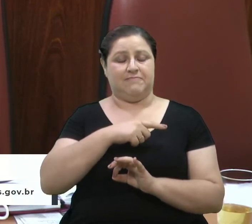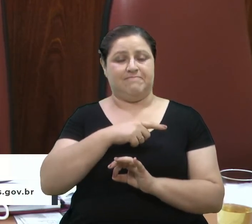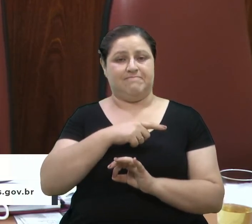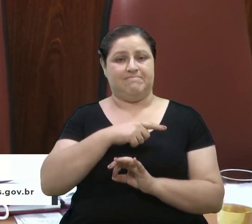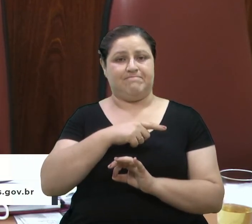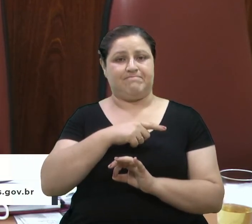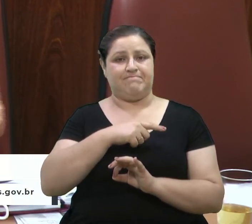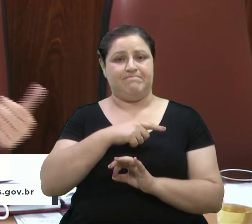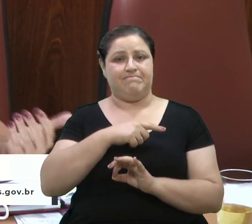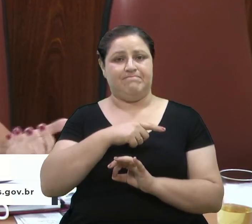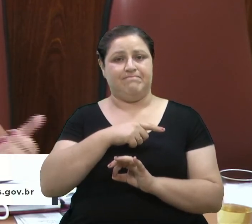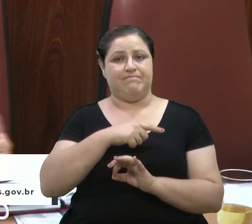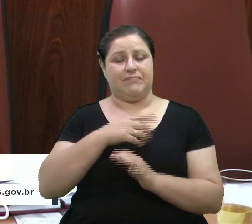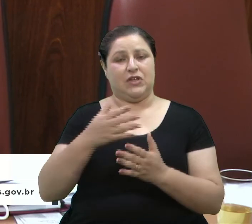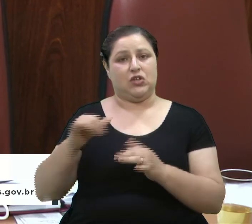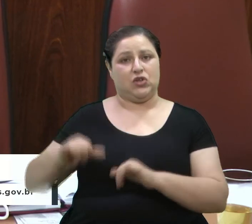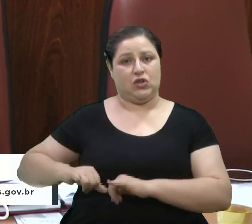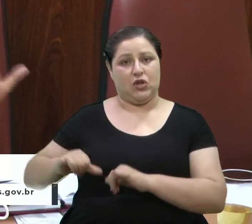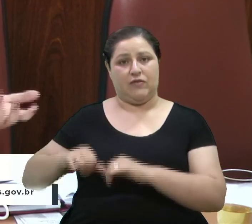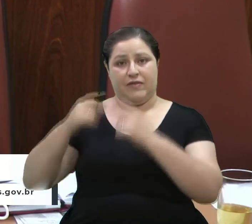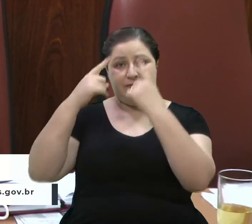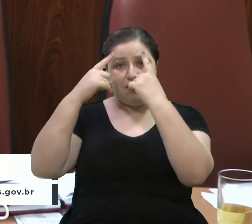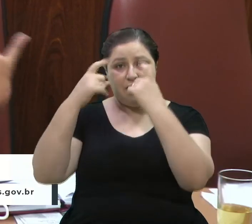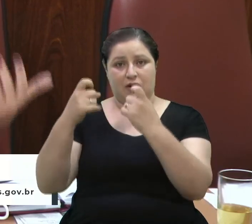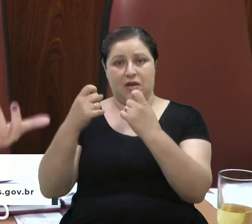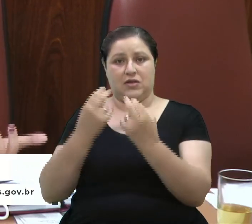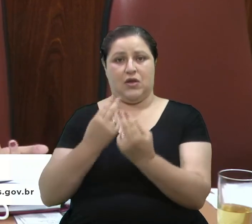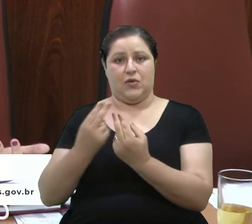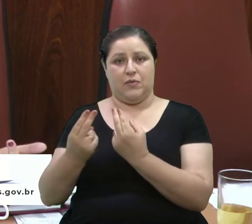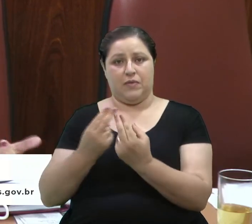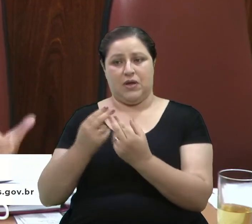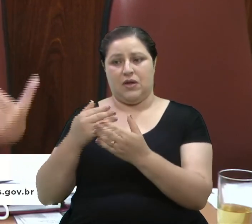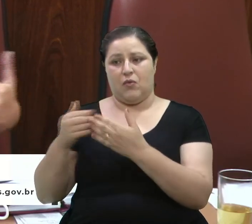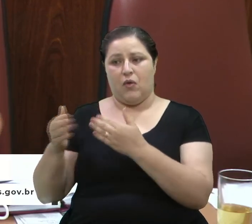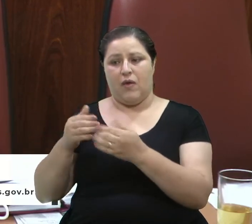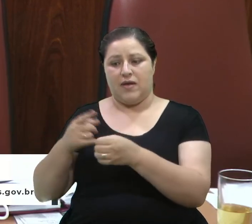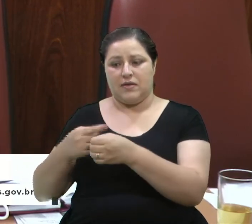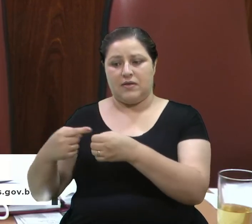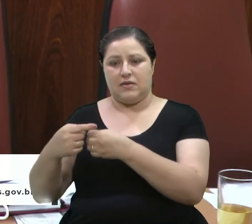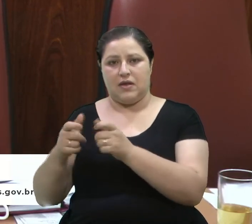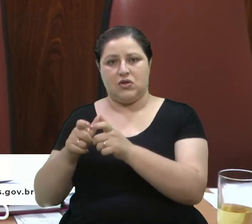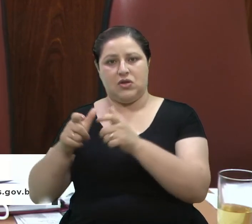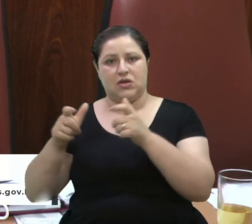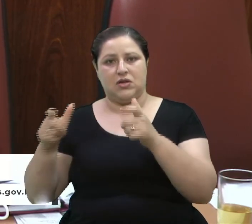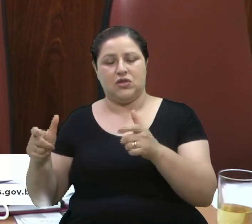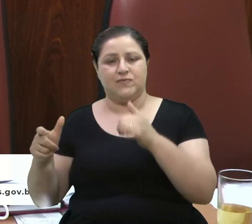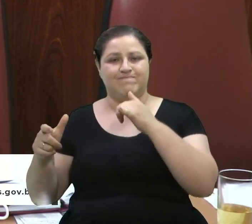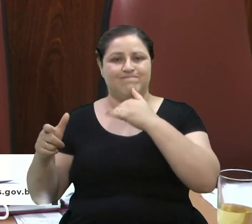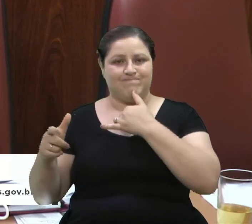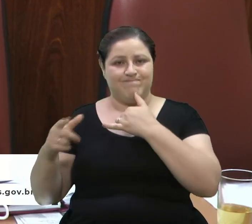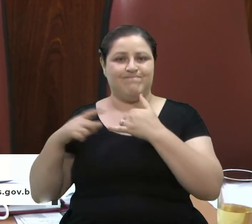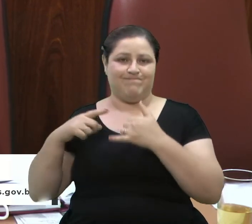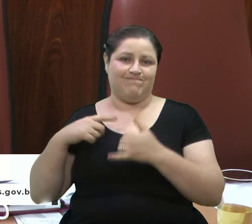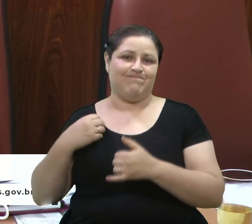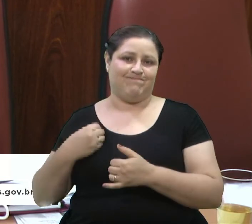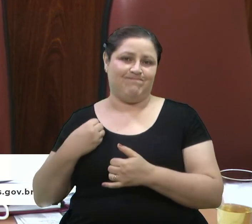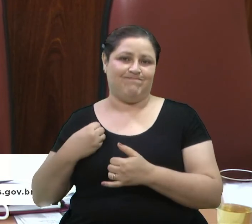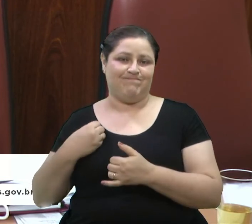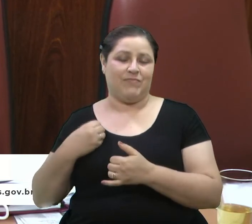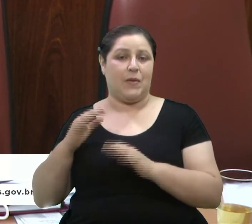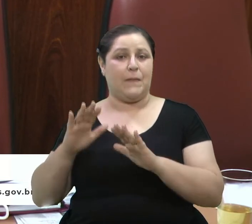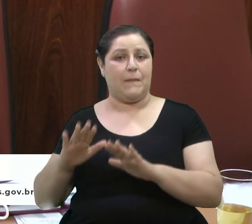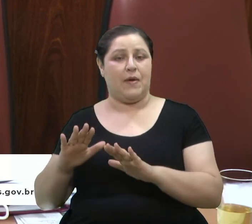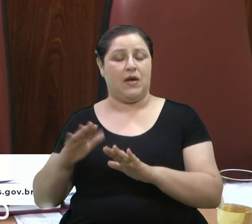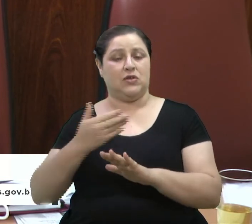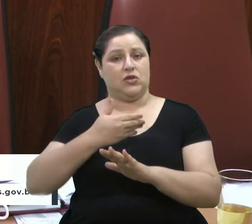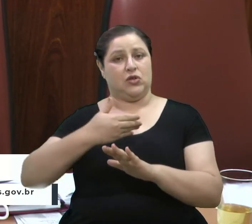de violência urbana, que qualquer cidade grande, infelizmente, hoje está sujeita, mas que o poder público